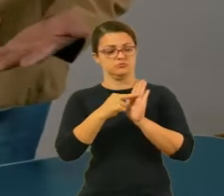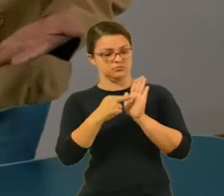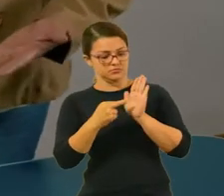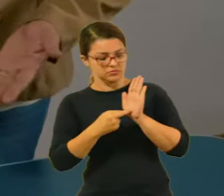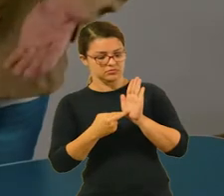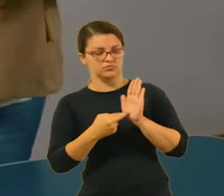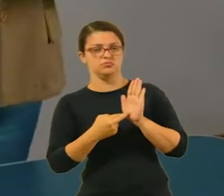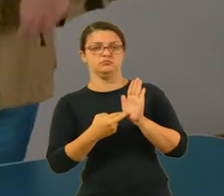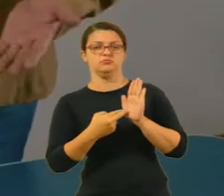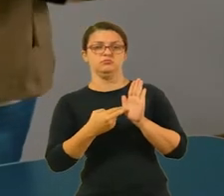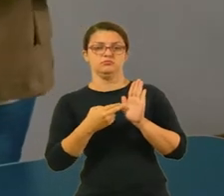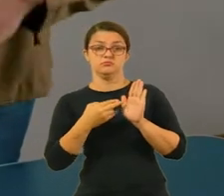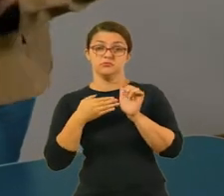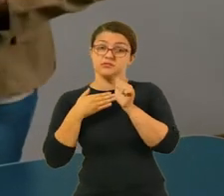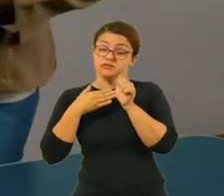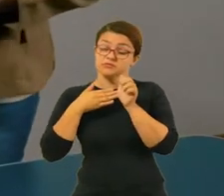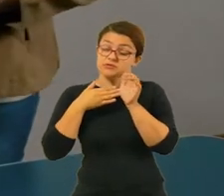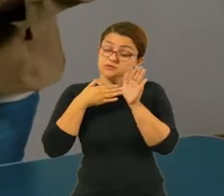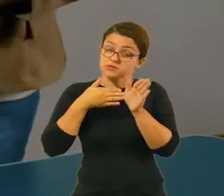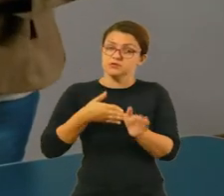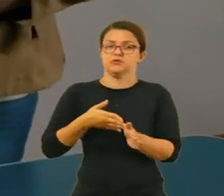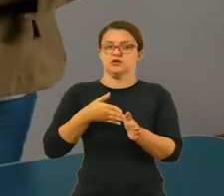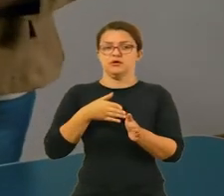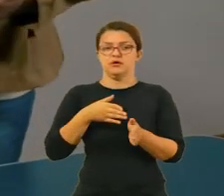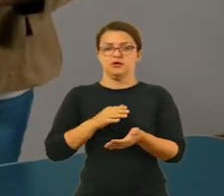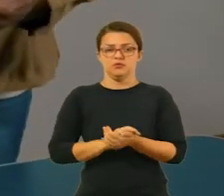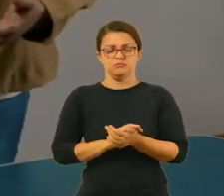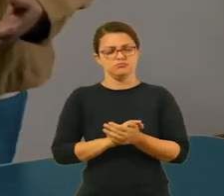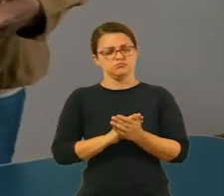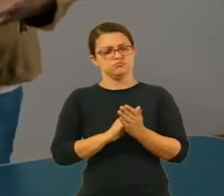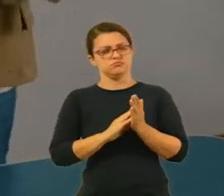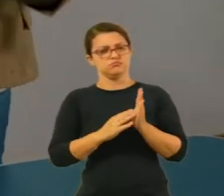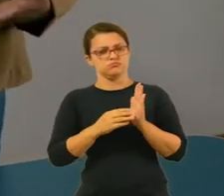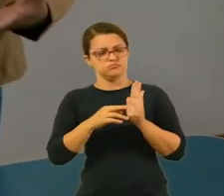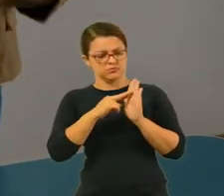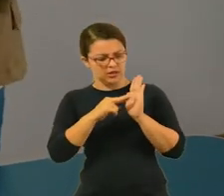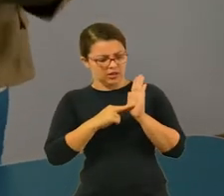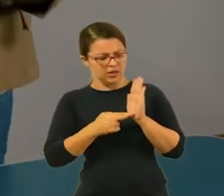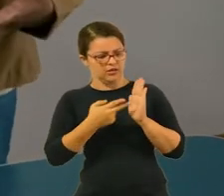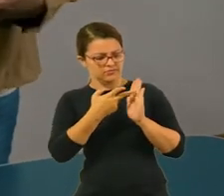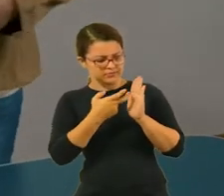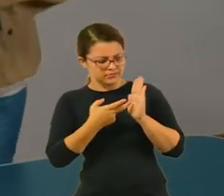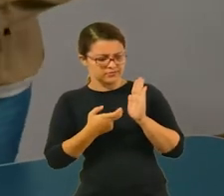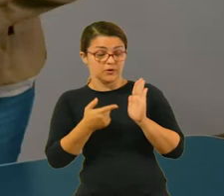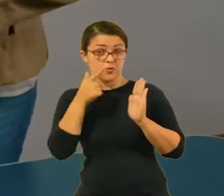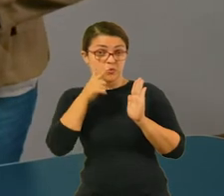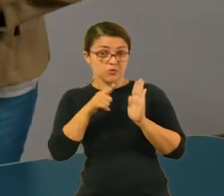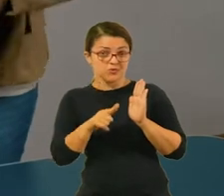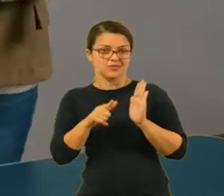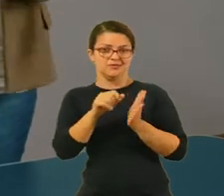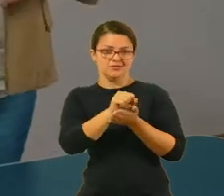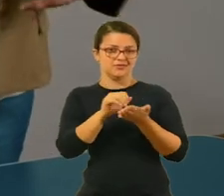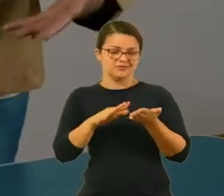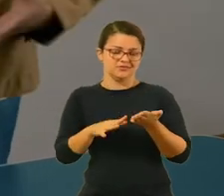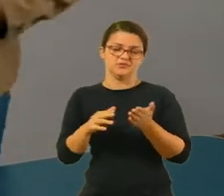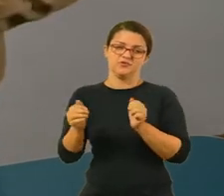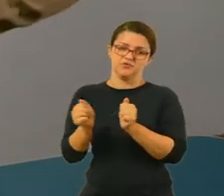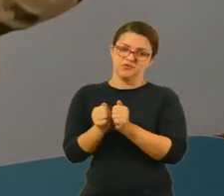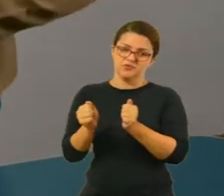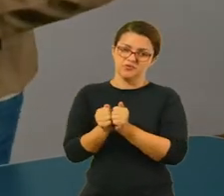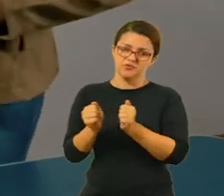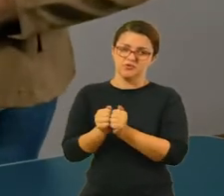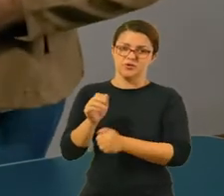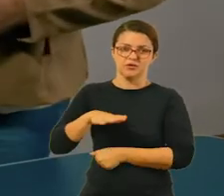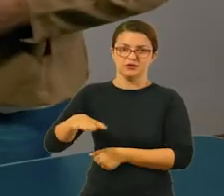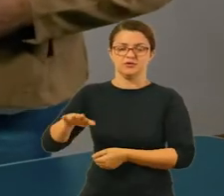serem seguidas, é sempre importante que a gente siga cada uma delas para que a gente tenha sucesso aí no que a gente vai fazer com